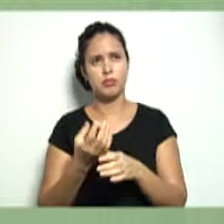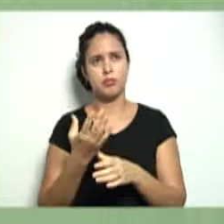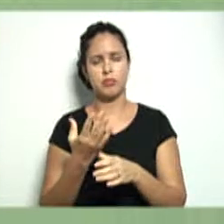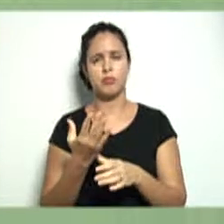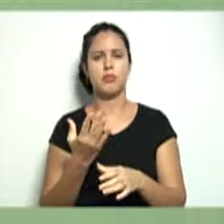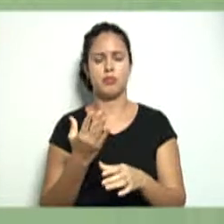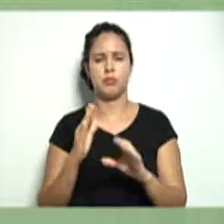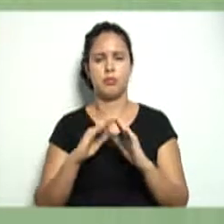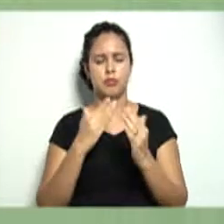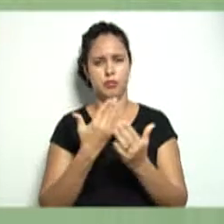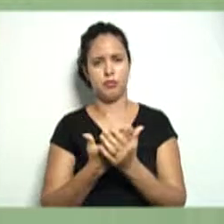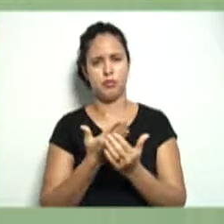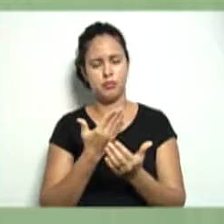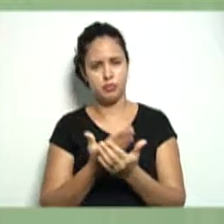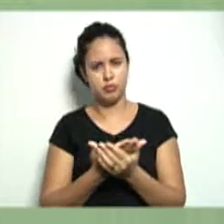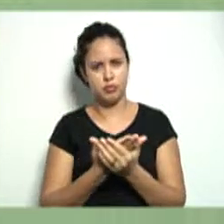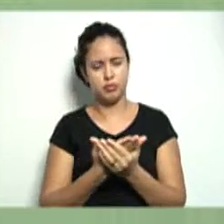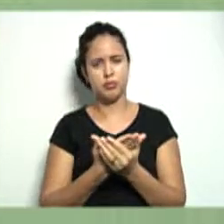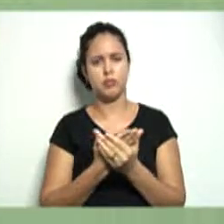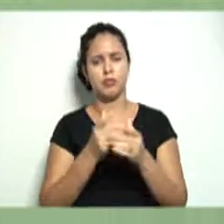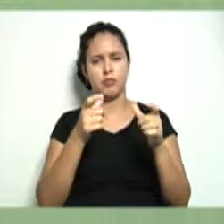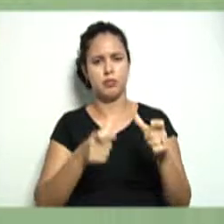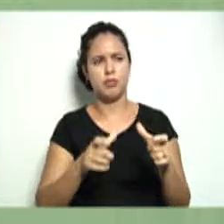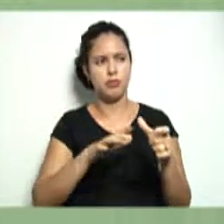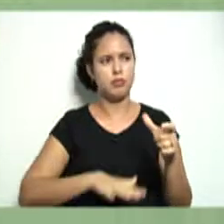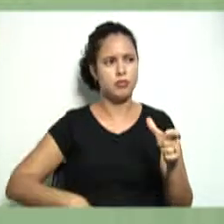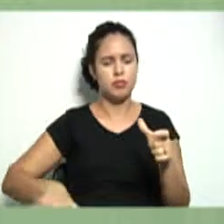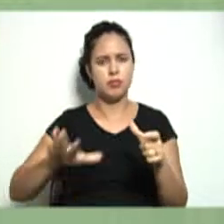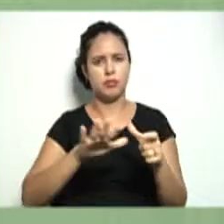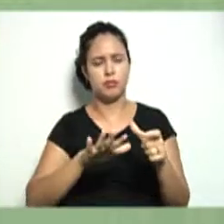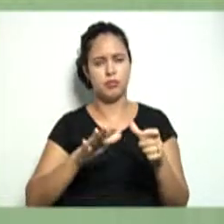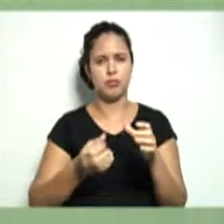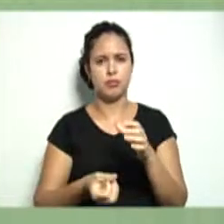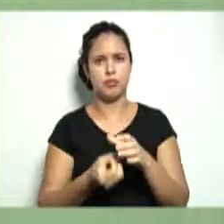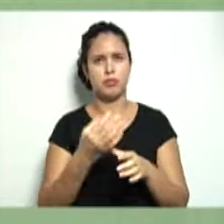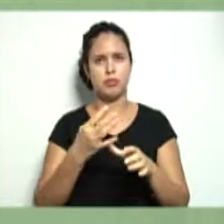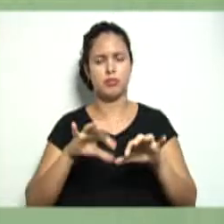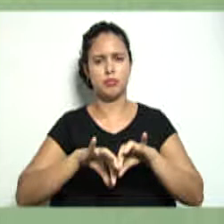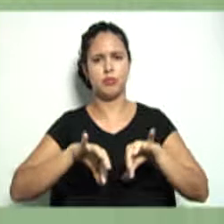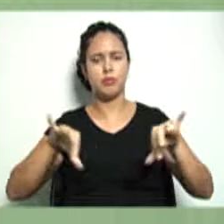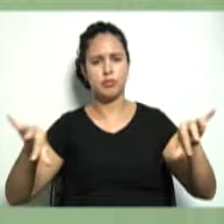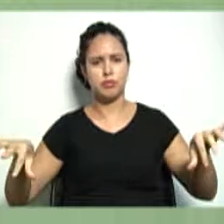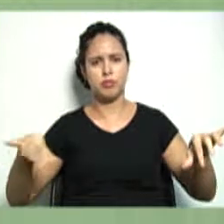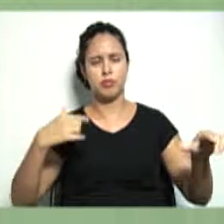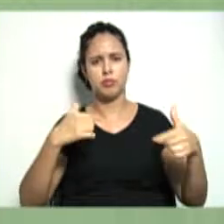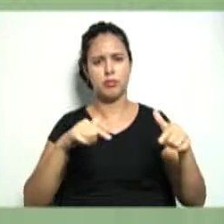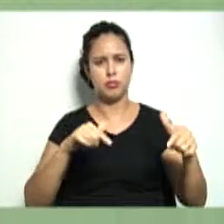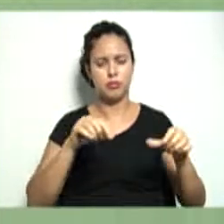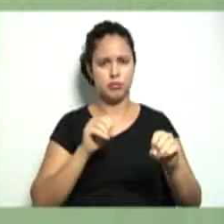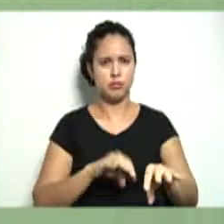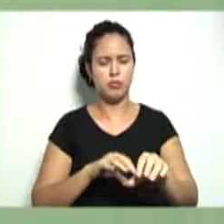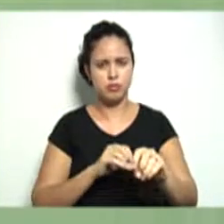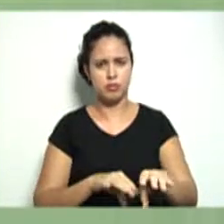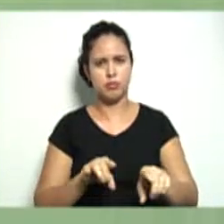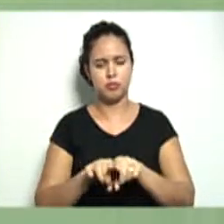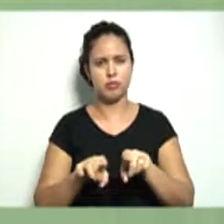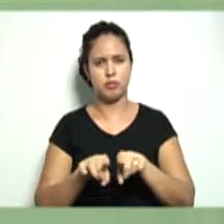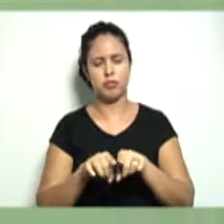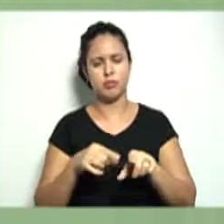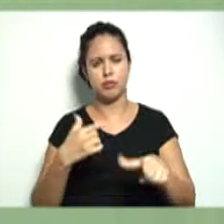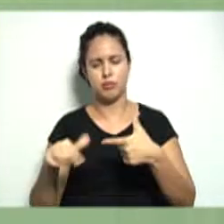atenção, como esse ambiente específico, consolida-se a divisão entre educação e o